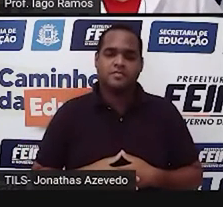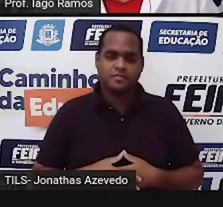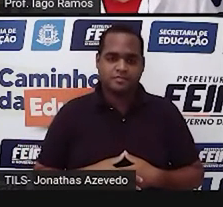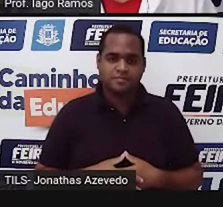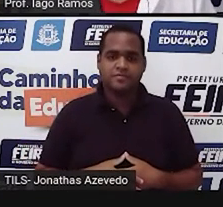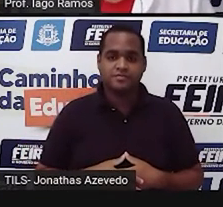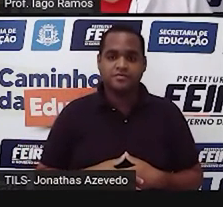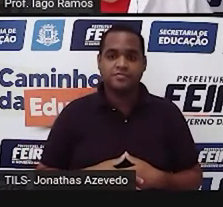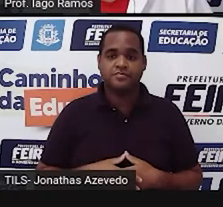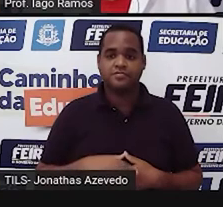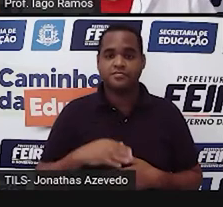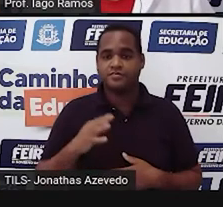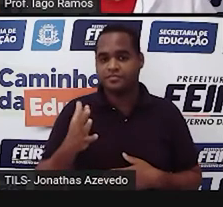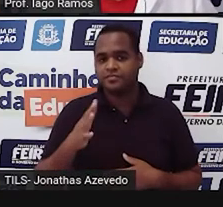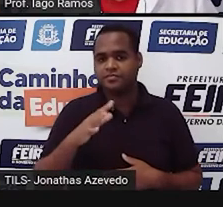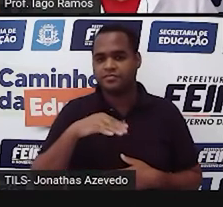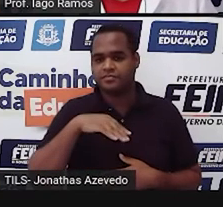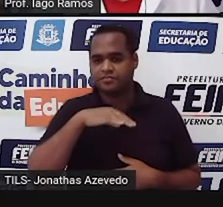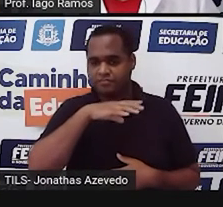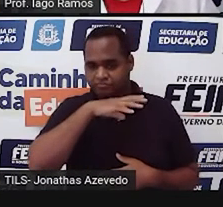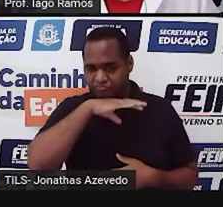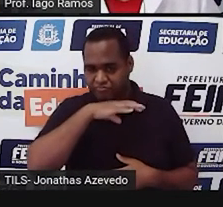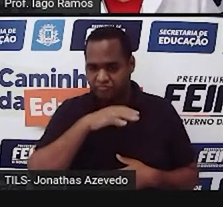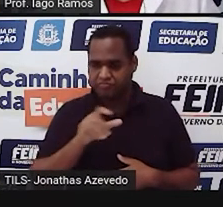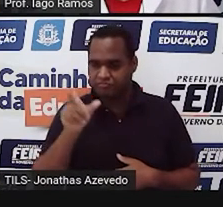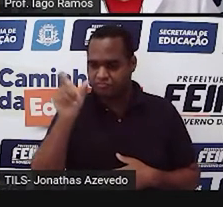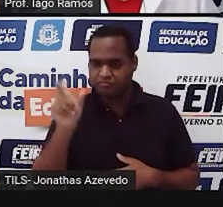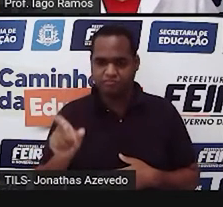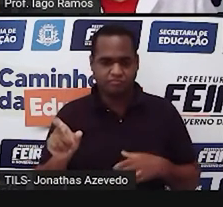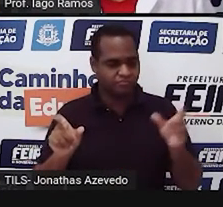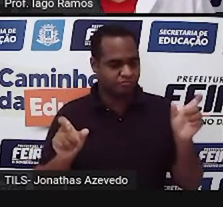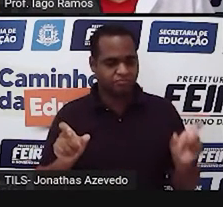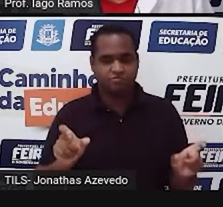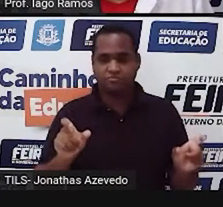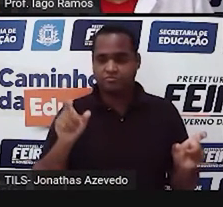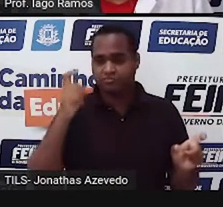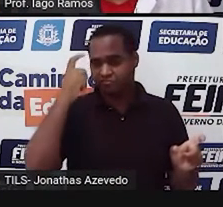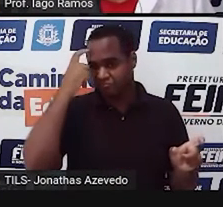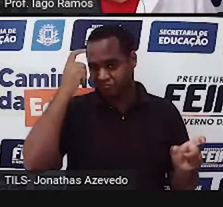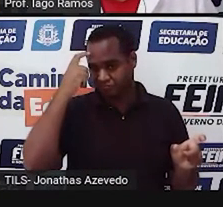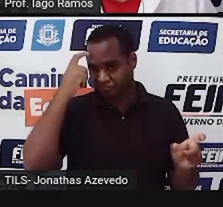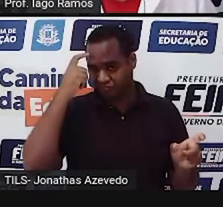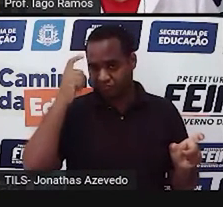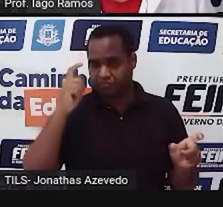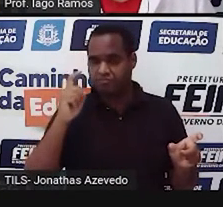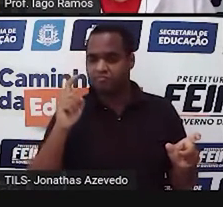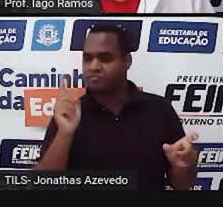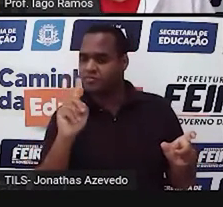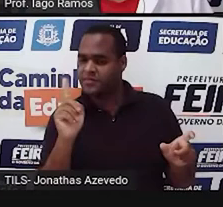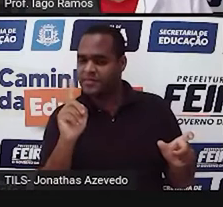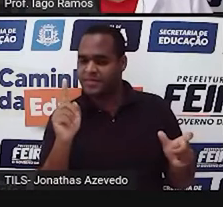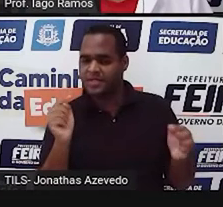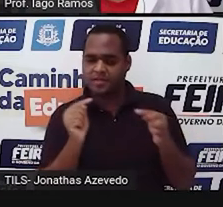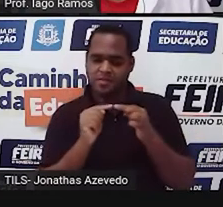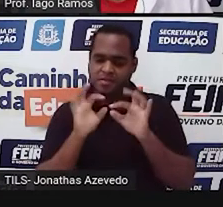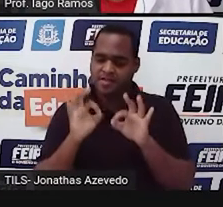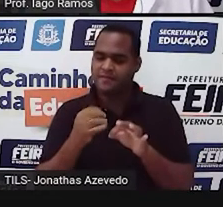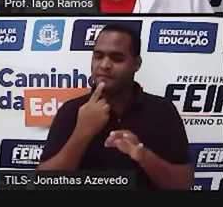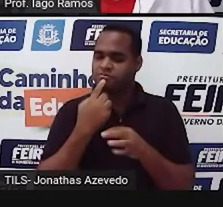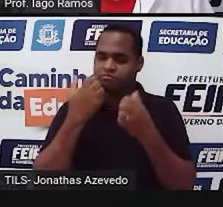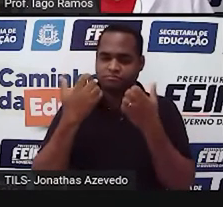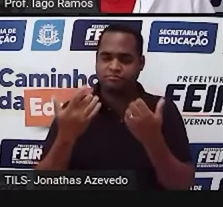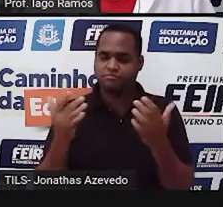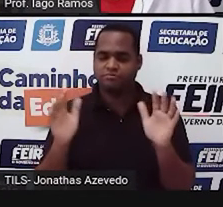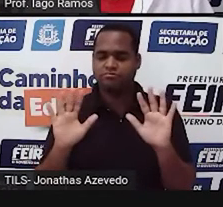animais né o reino animal a gente colocaria nessa categoria de seres vivos que não pensam né Talvez isso não seja muito correto de